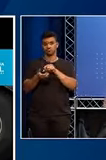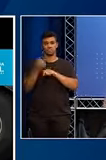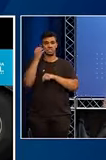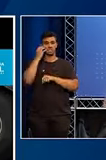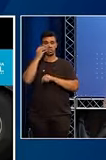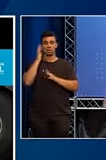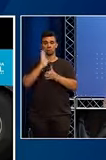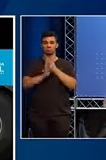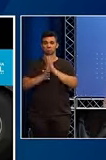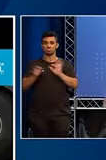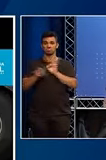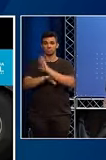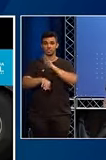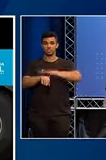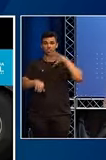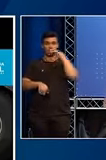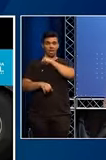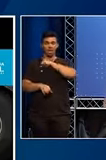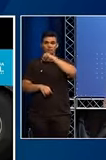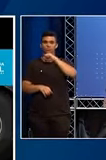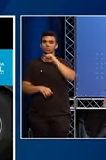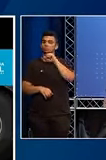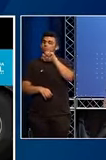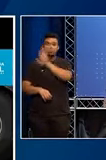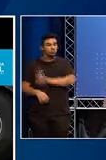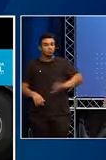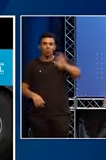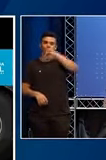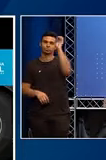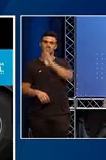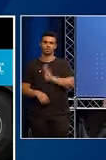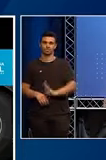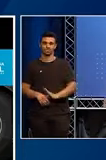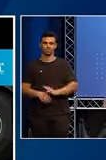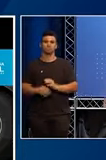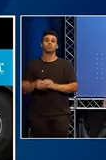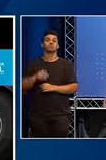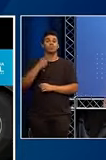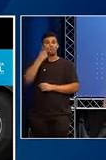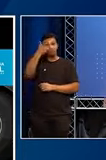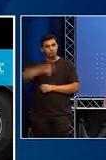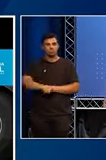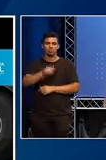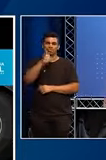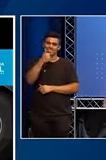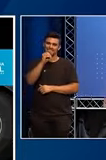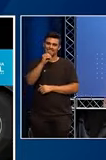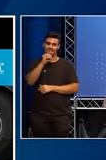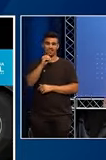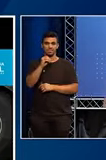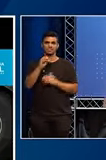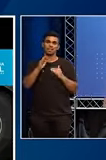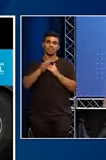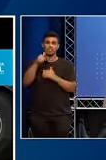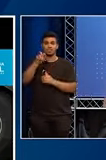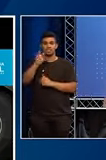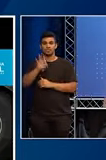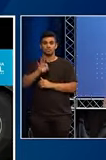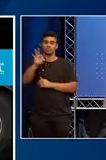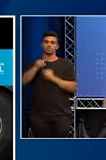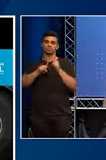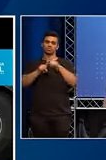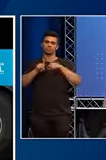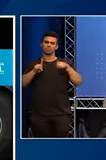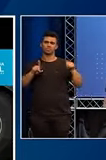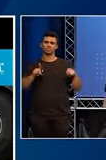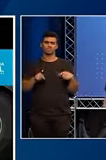em todo o Brasil. E eu reforço, as pessoas pegavam a 10%, 15% ao mês. E por quê? É